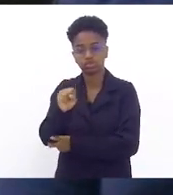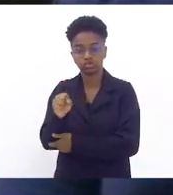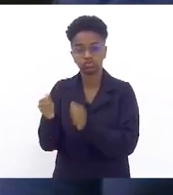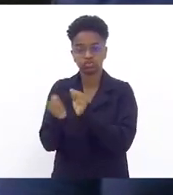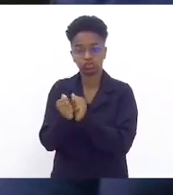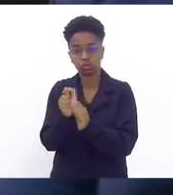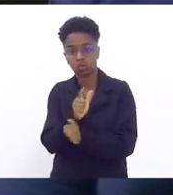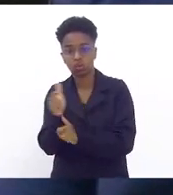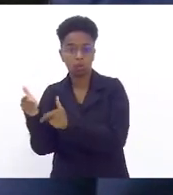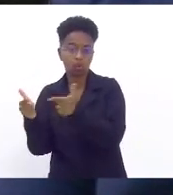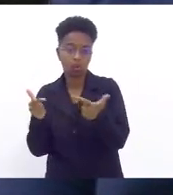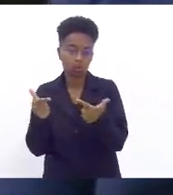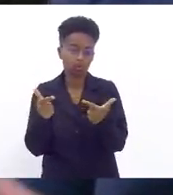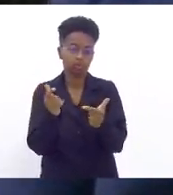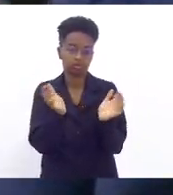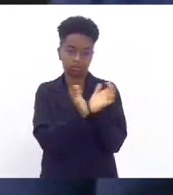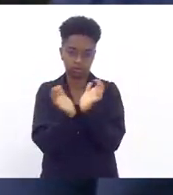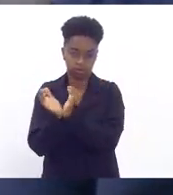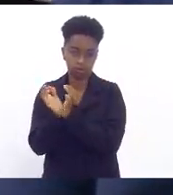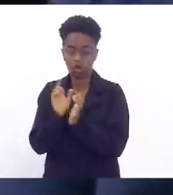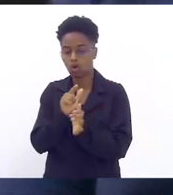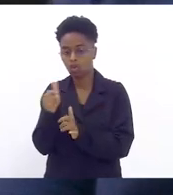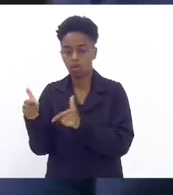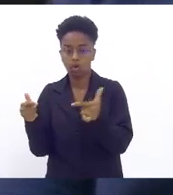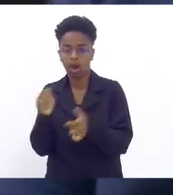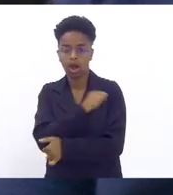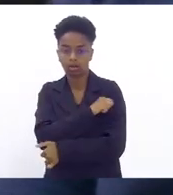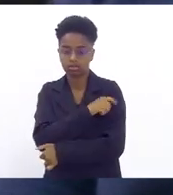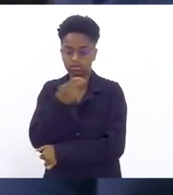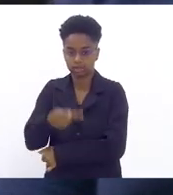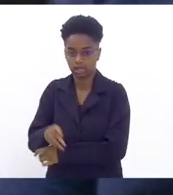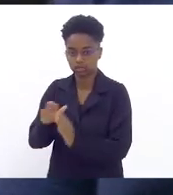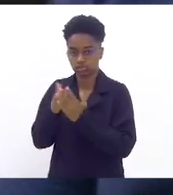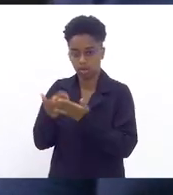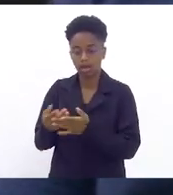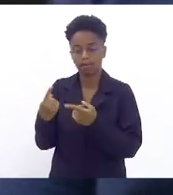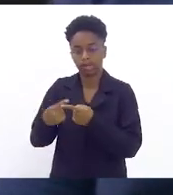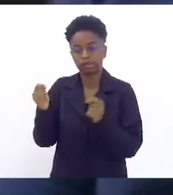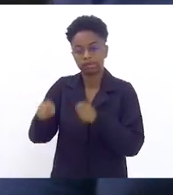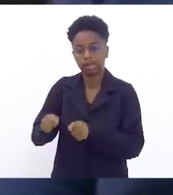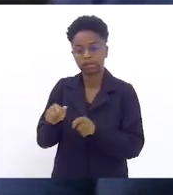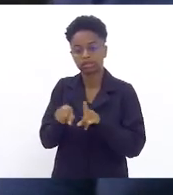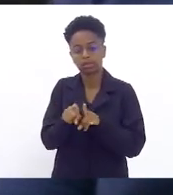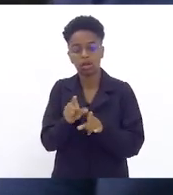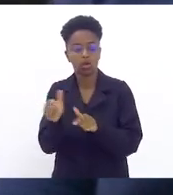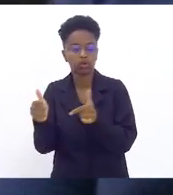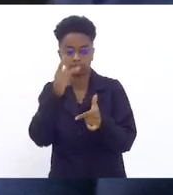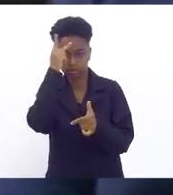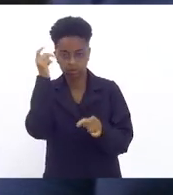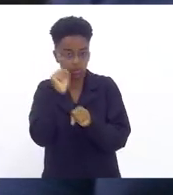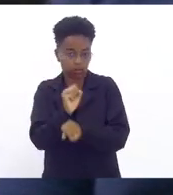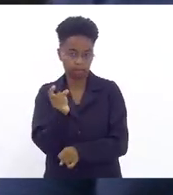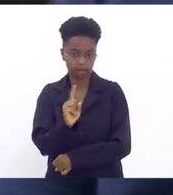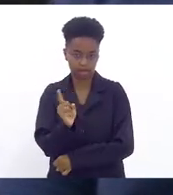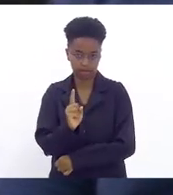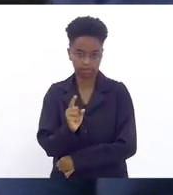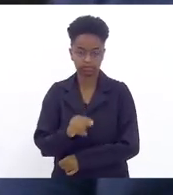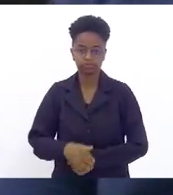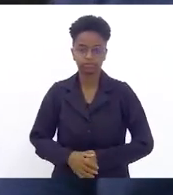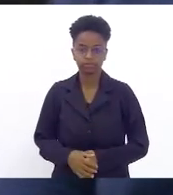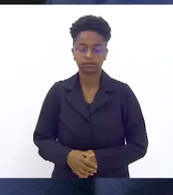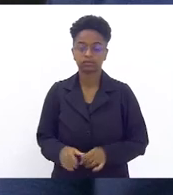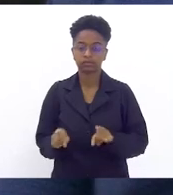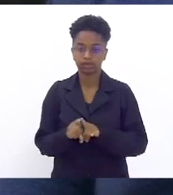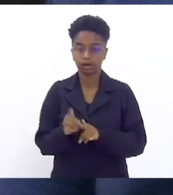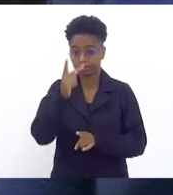outras né com os outros estudantes da escola para que eles também possam ter a oportunidade de não pararem que